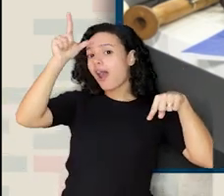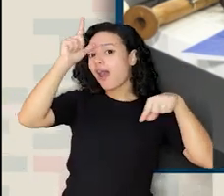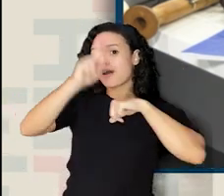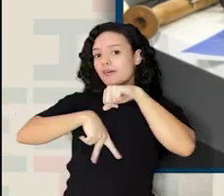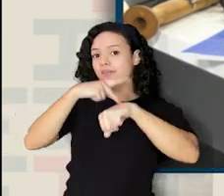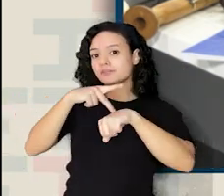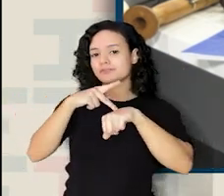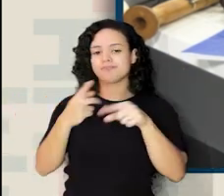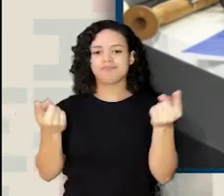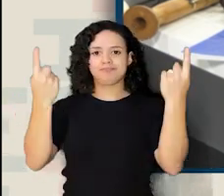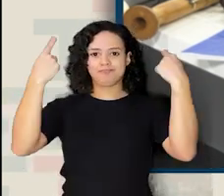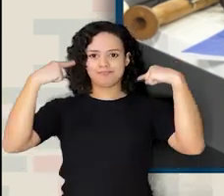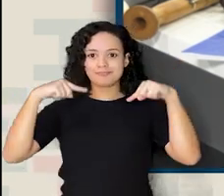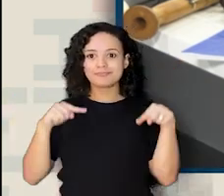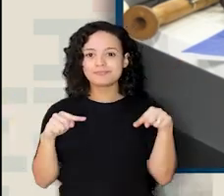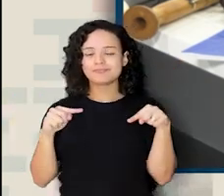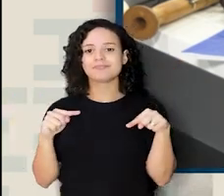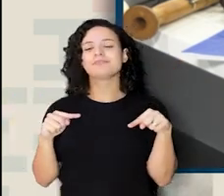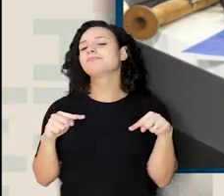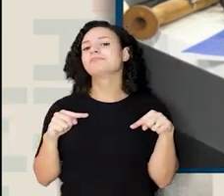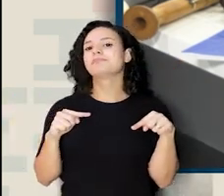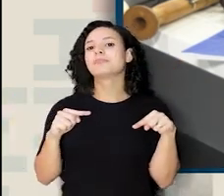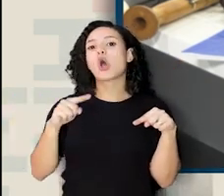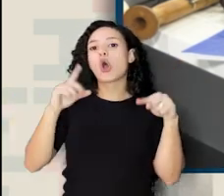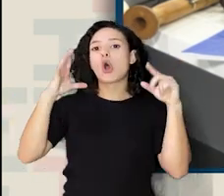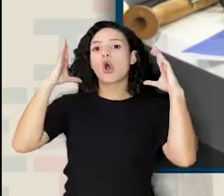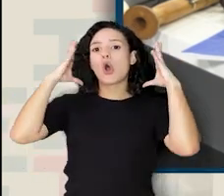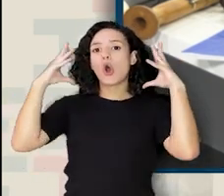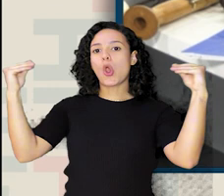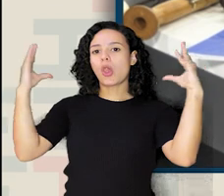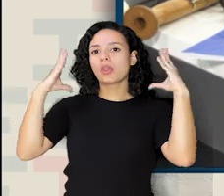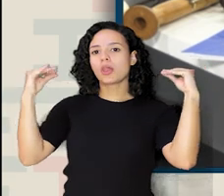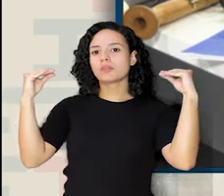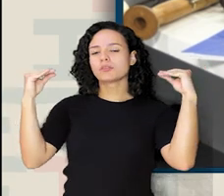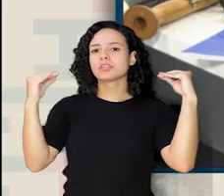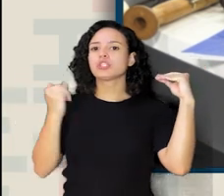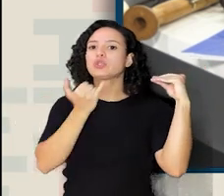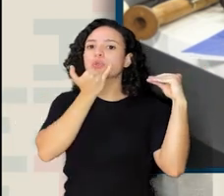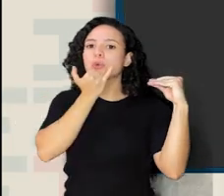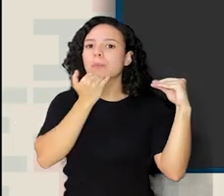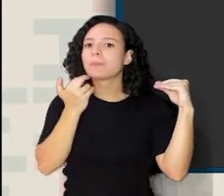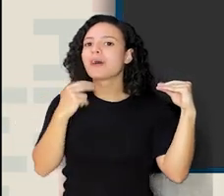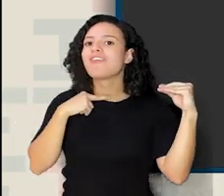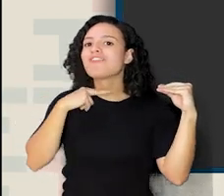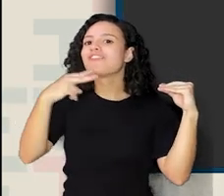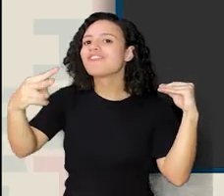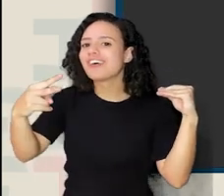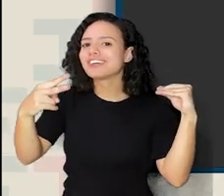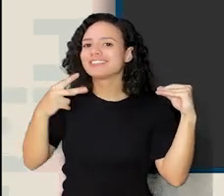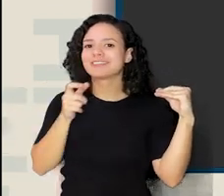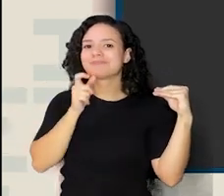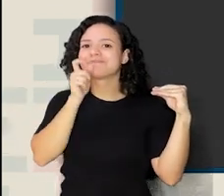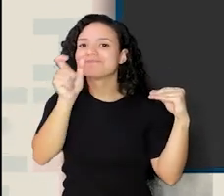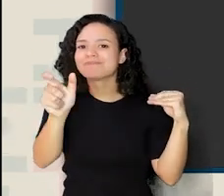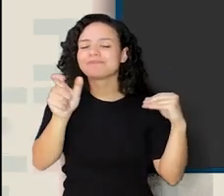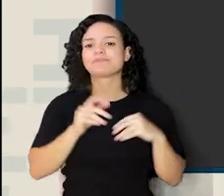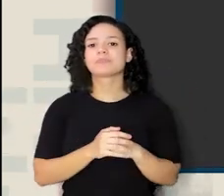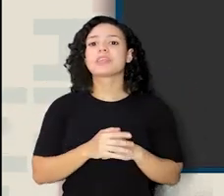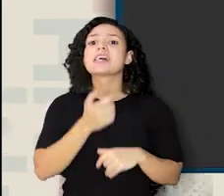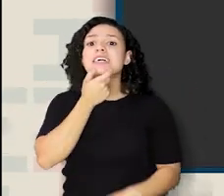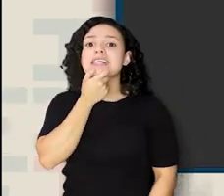Blockflöte em alemão, Blockfluit em holandês, perdoem minha pronúncia, né?